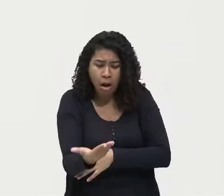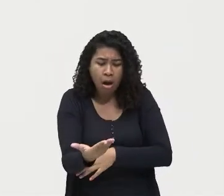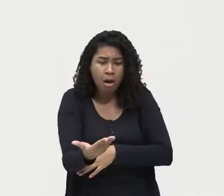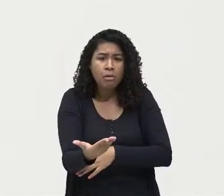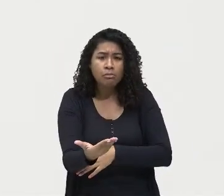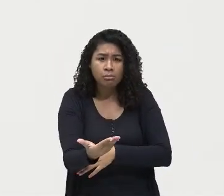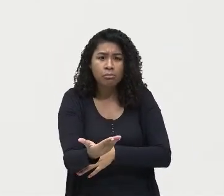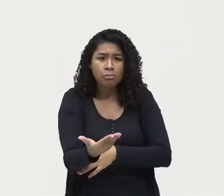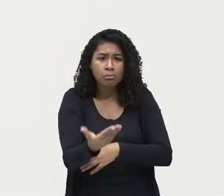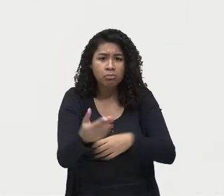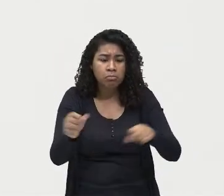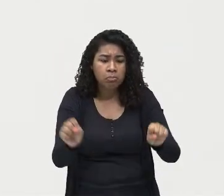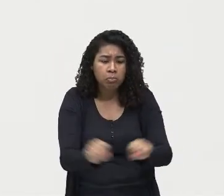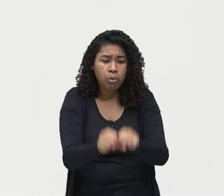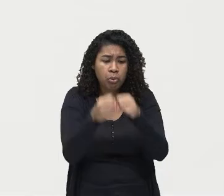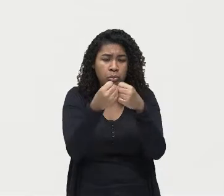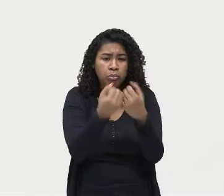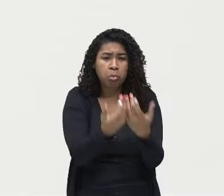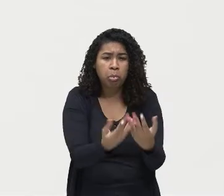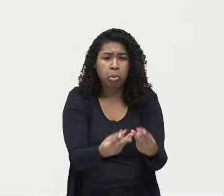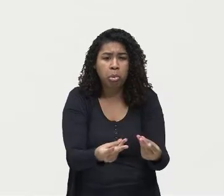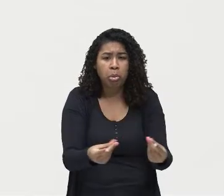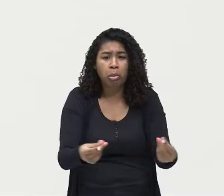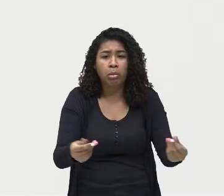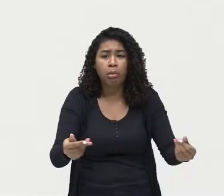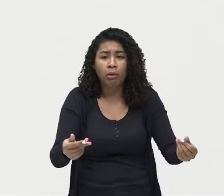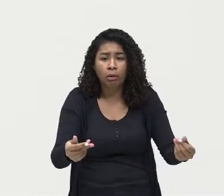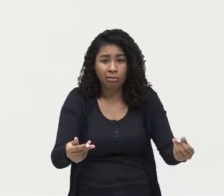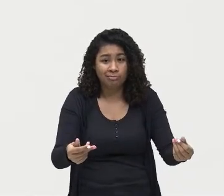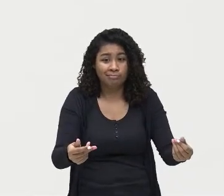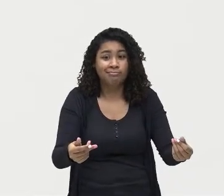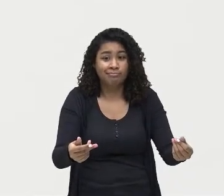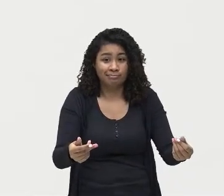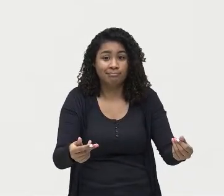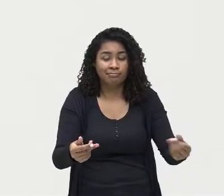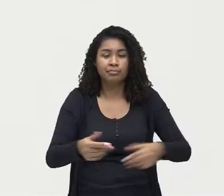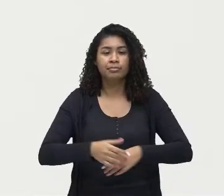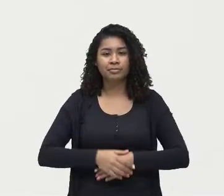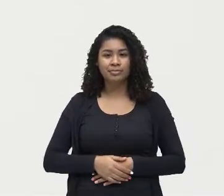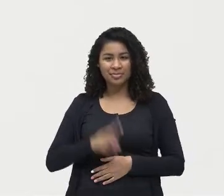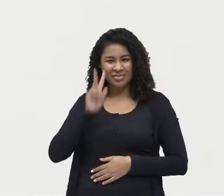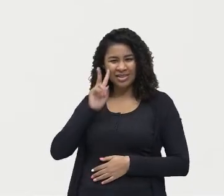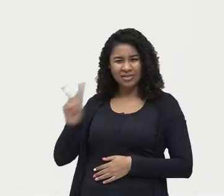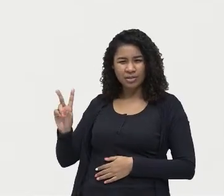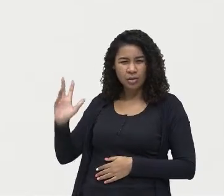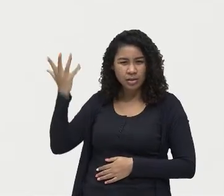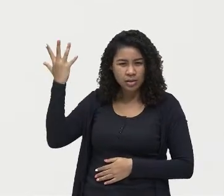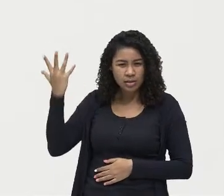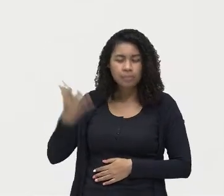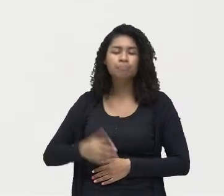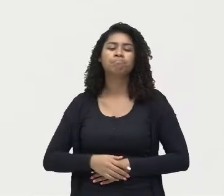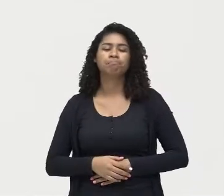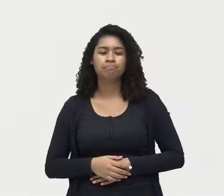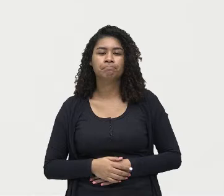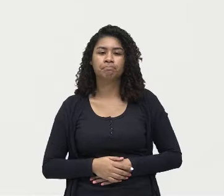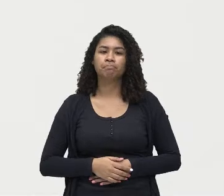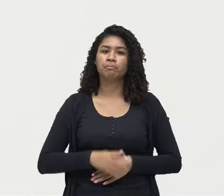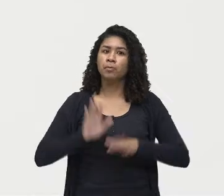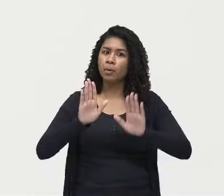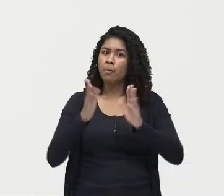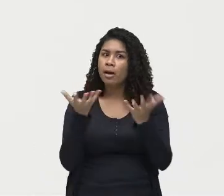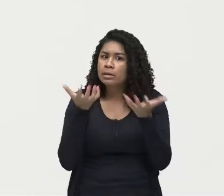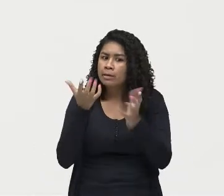fundo. Então, nós já temos uma situação aqui sendo apresentada e nós vamos caminhando para encontrar um